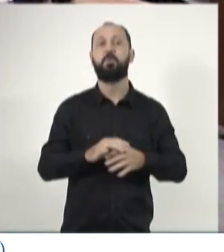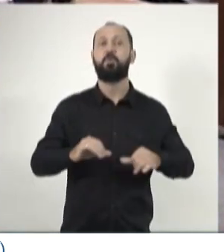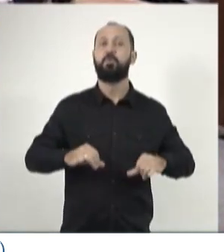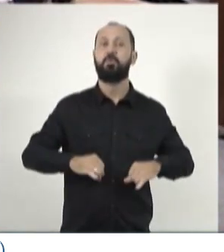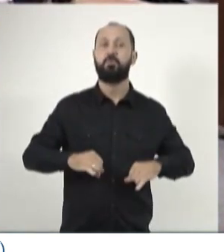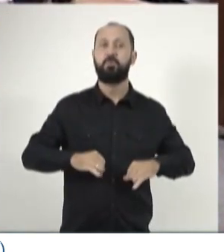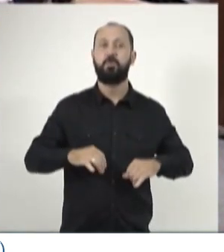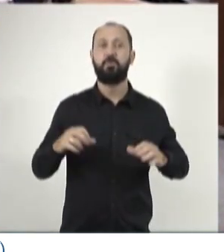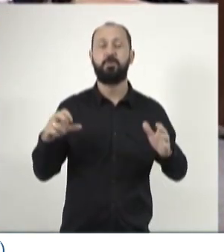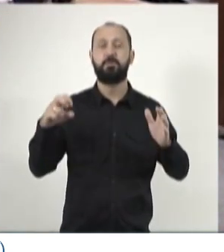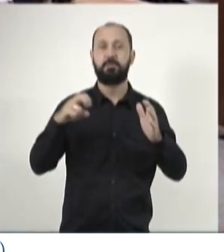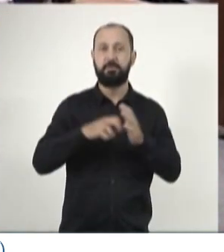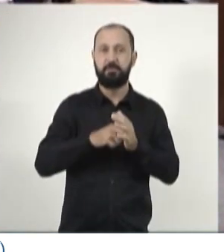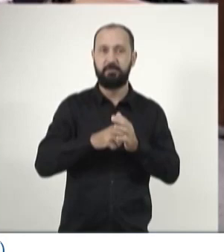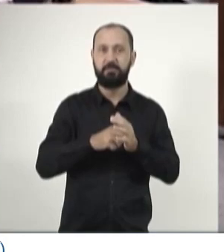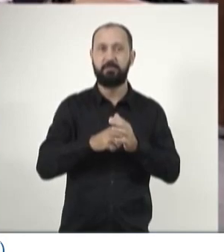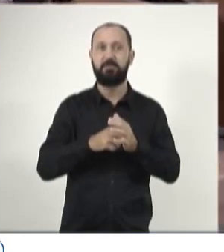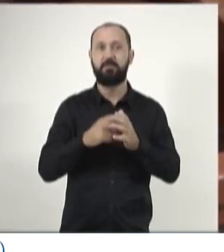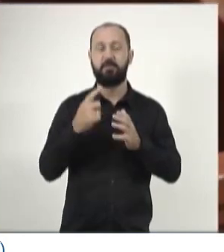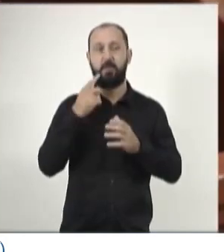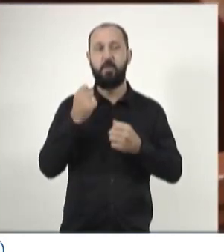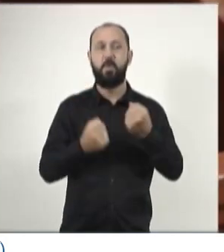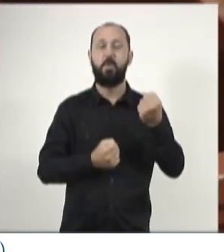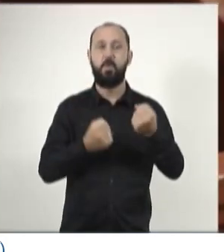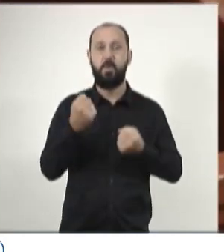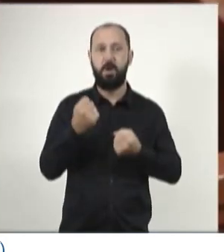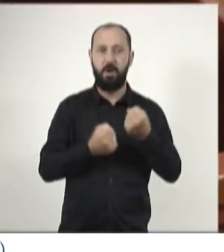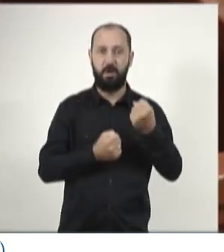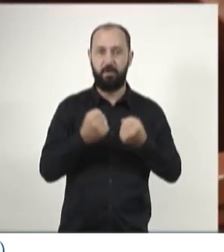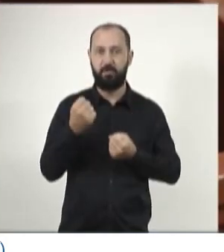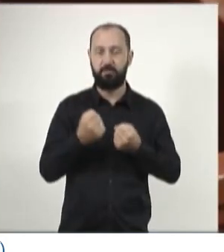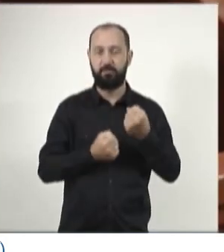sofrem acidente, colidem com o carro